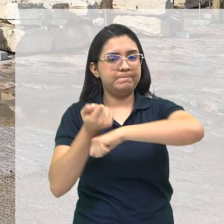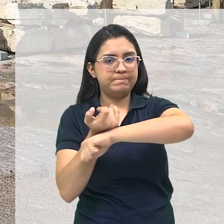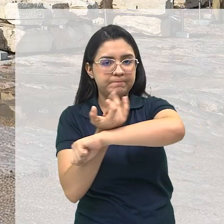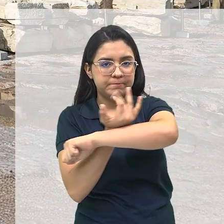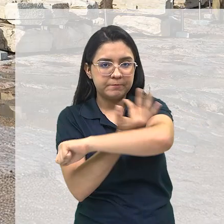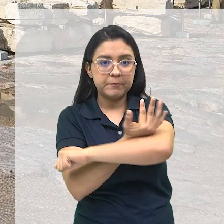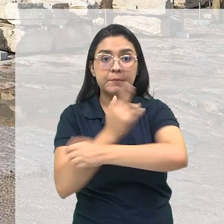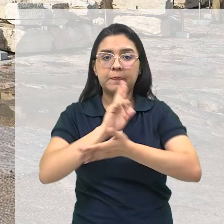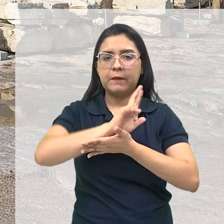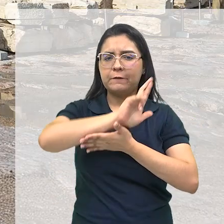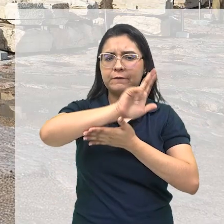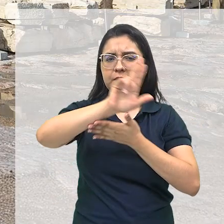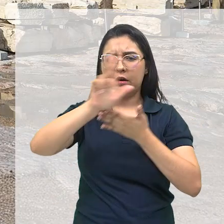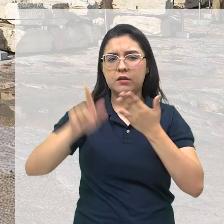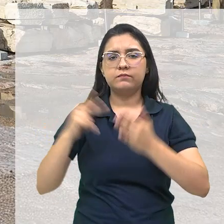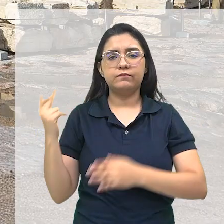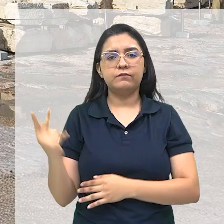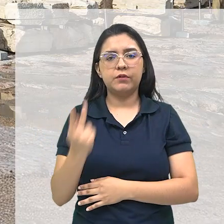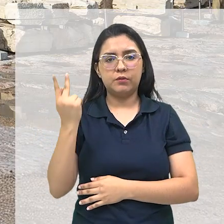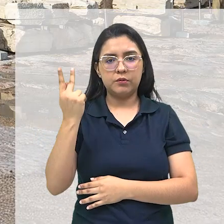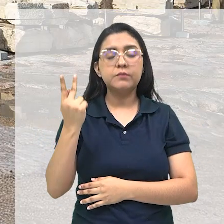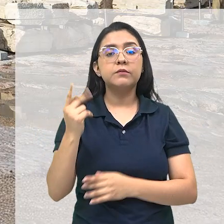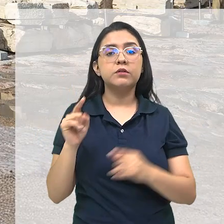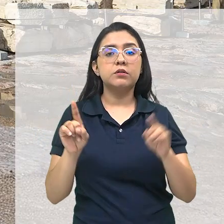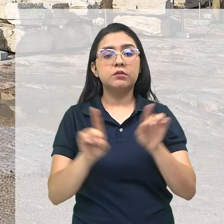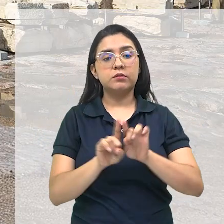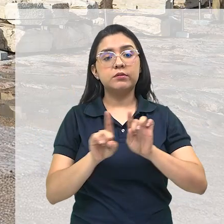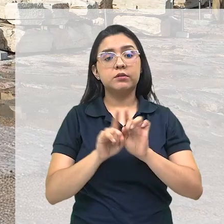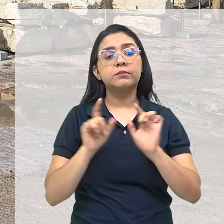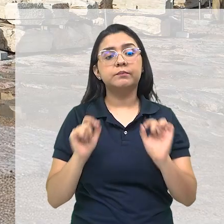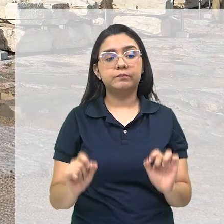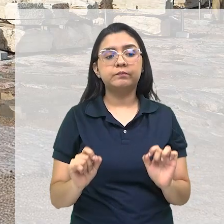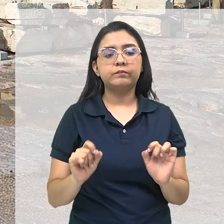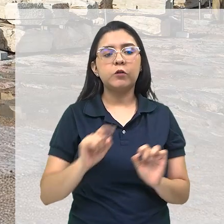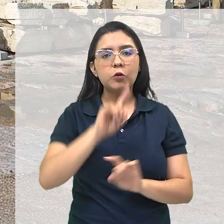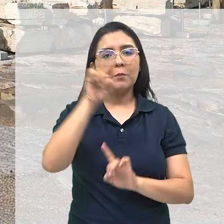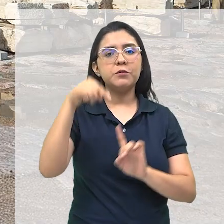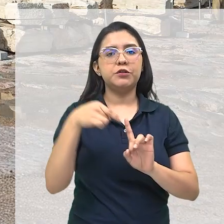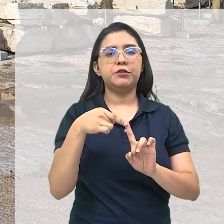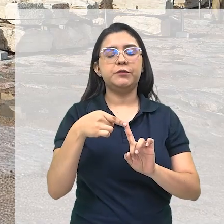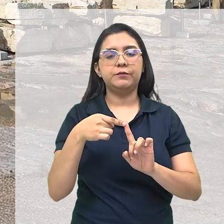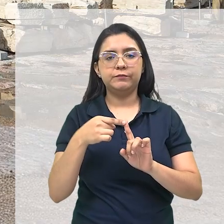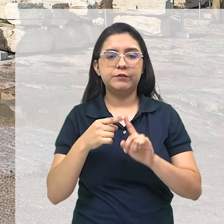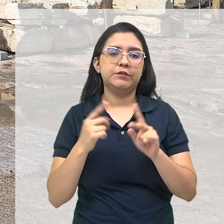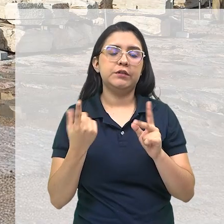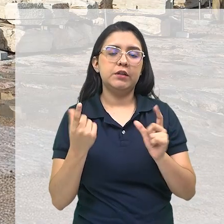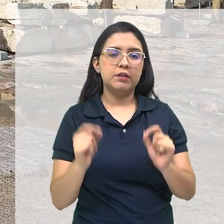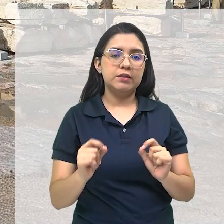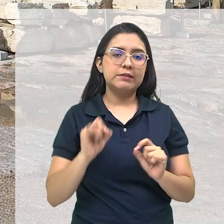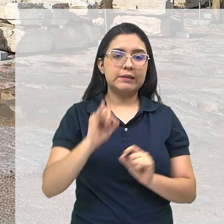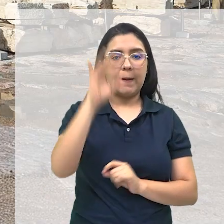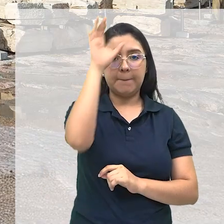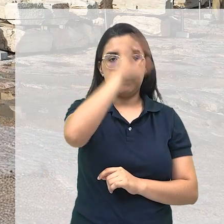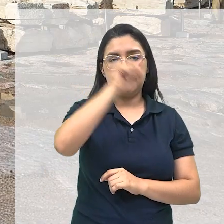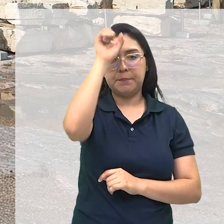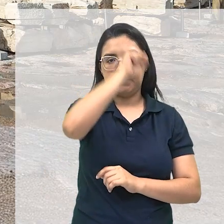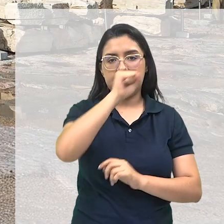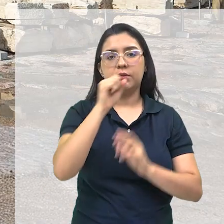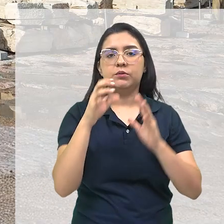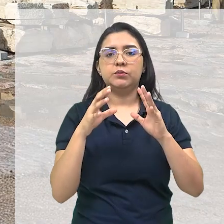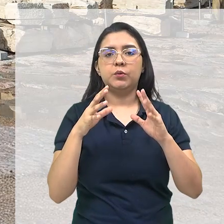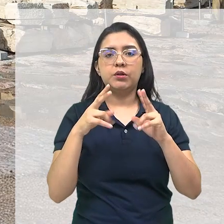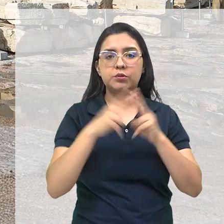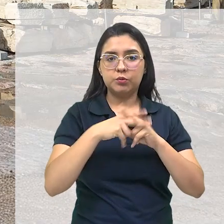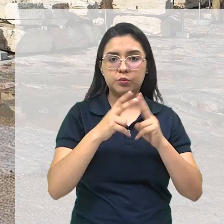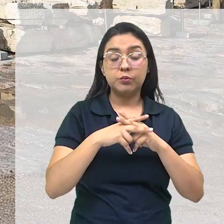existe um conjunto de valores que são trazidos juntos com o aprendizado das lutas. Muito mais